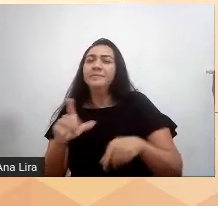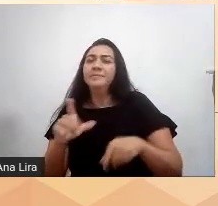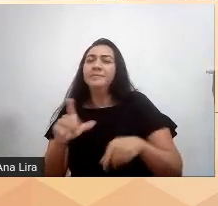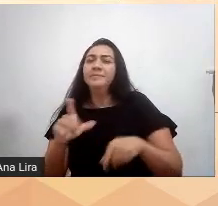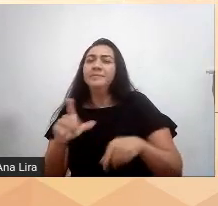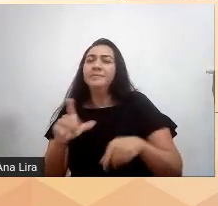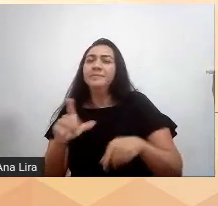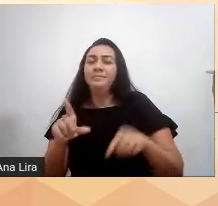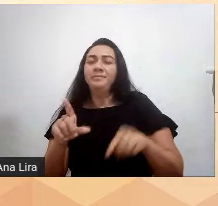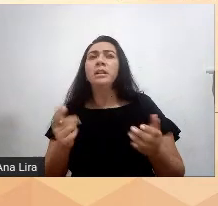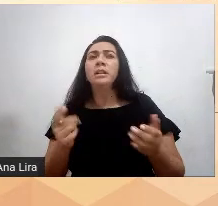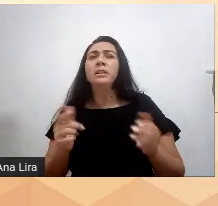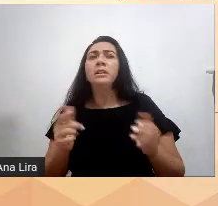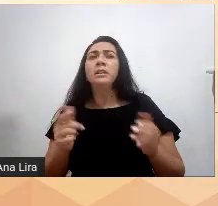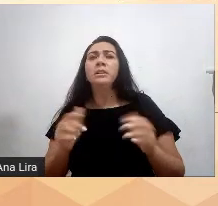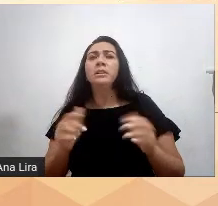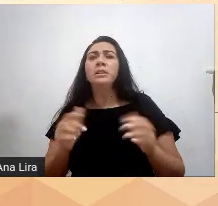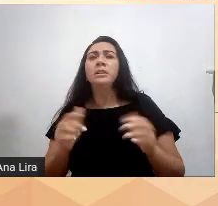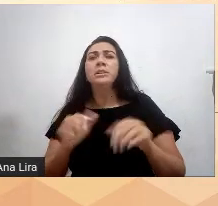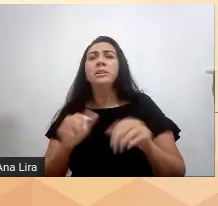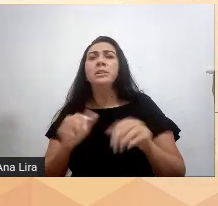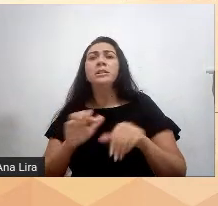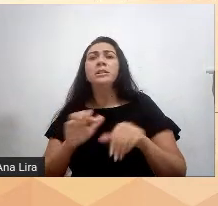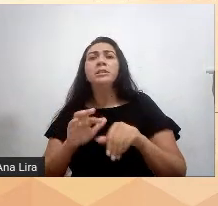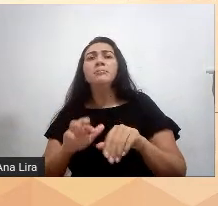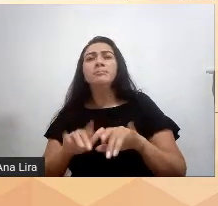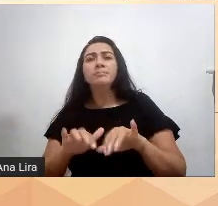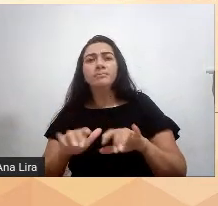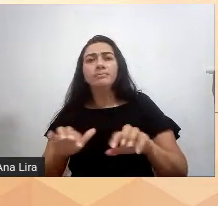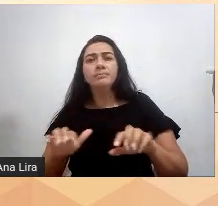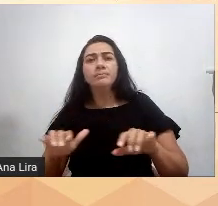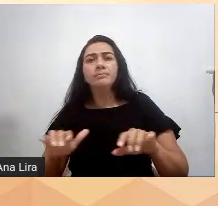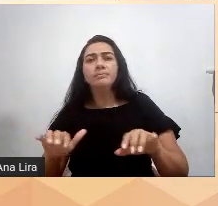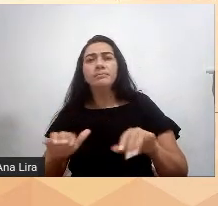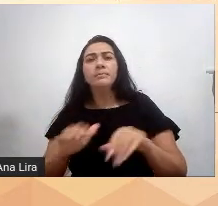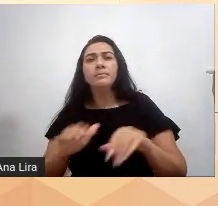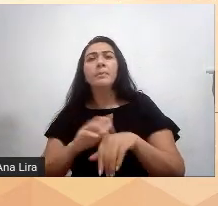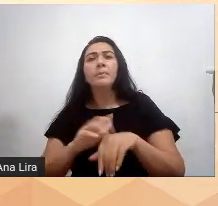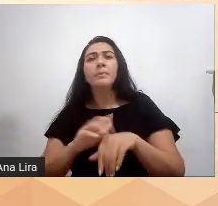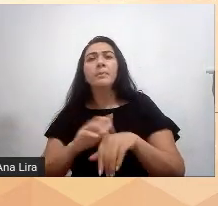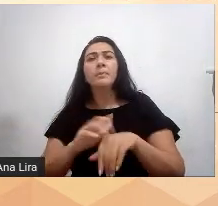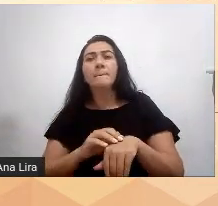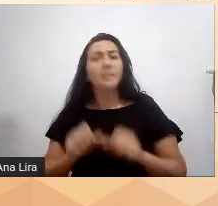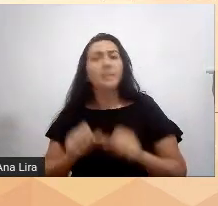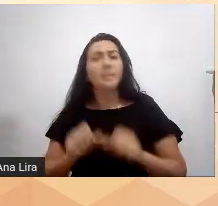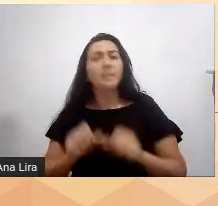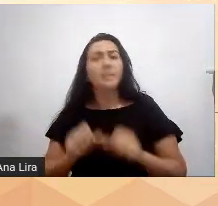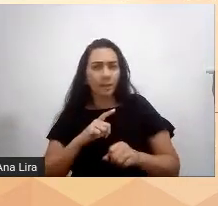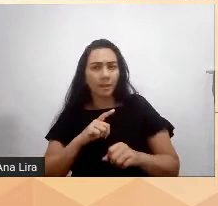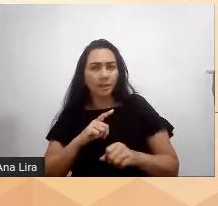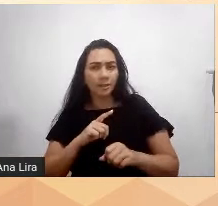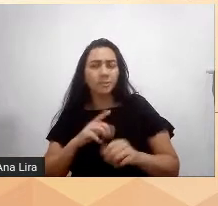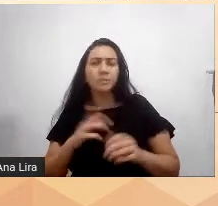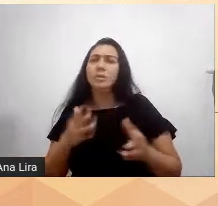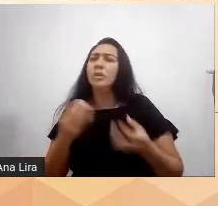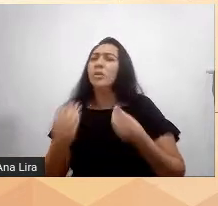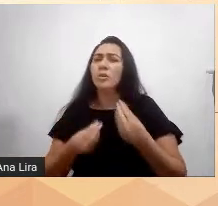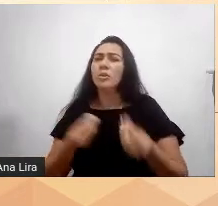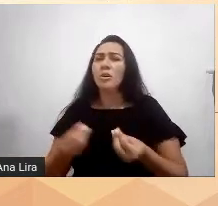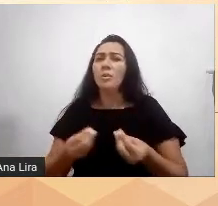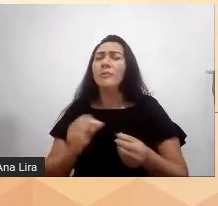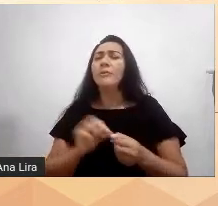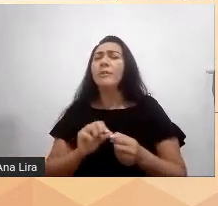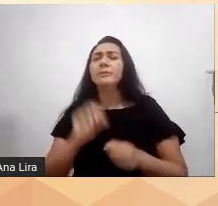PDF que seja com aquele que passe o leitor de PDF? Né? Audiobook? É acessível